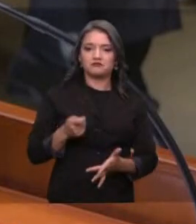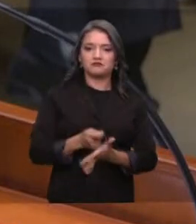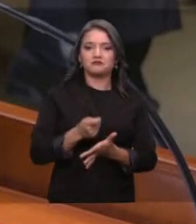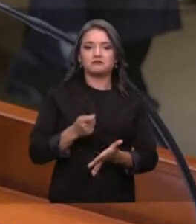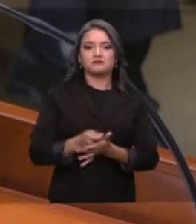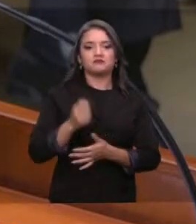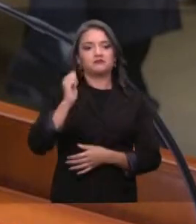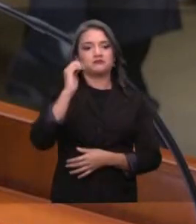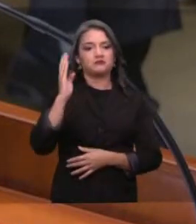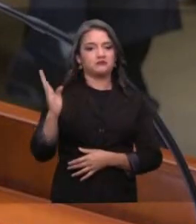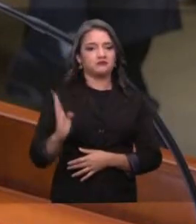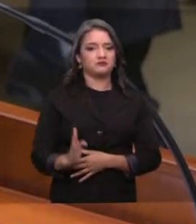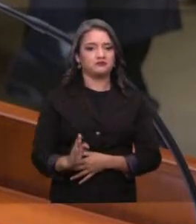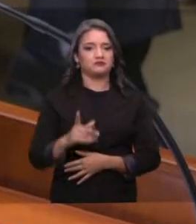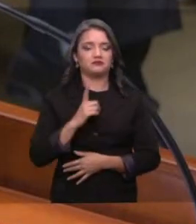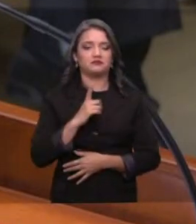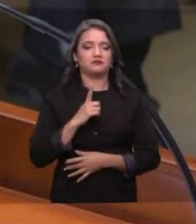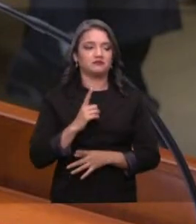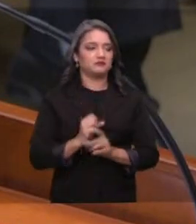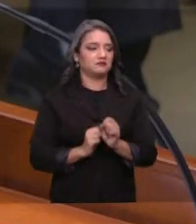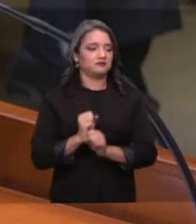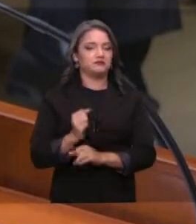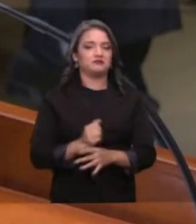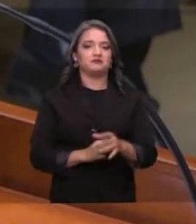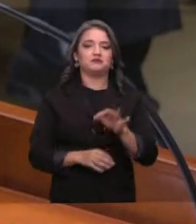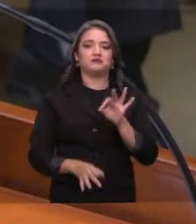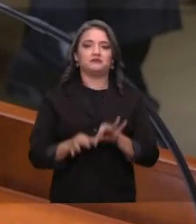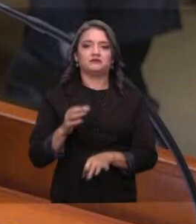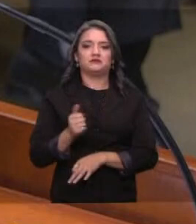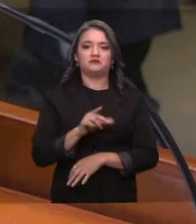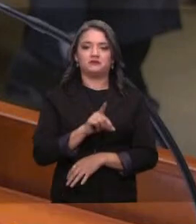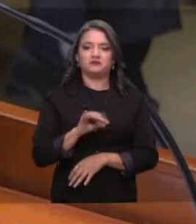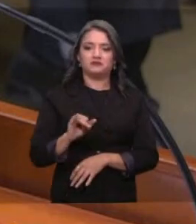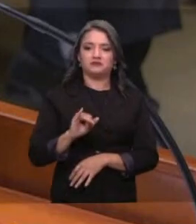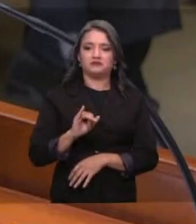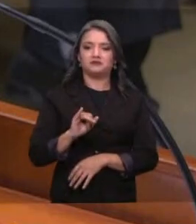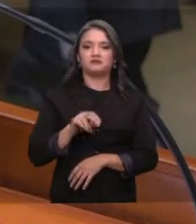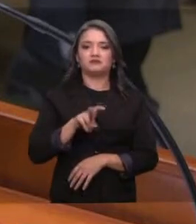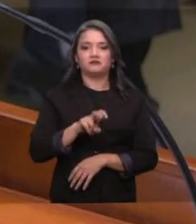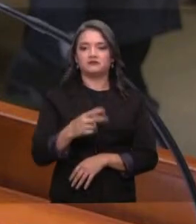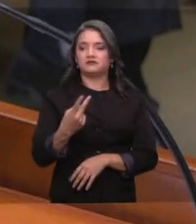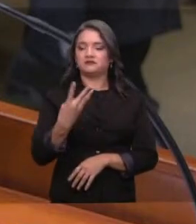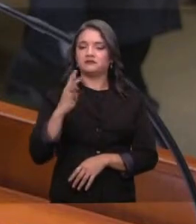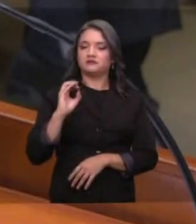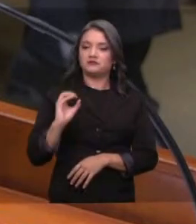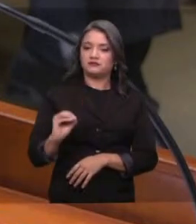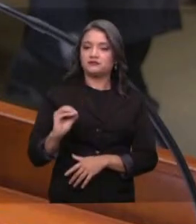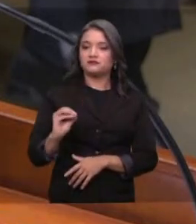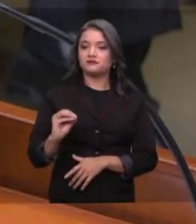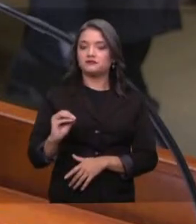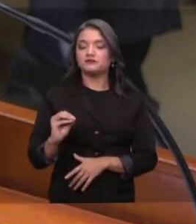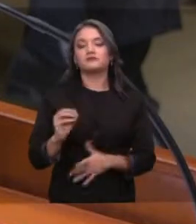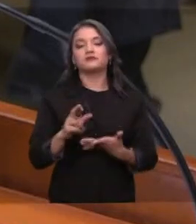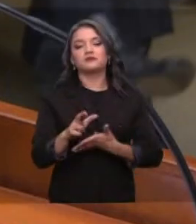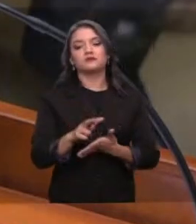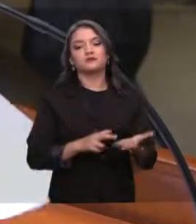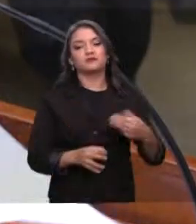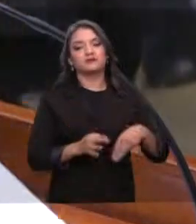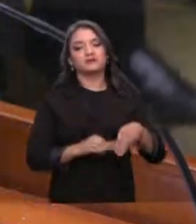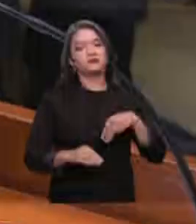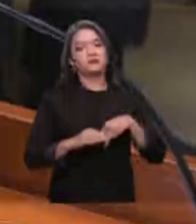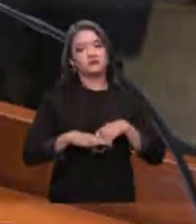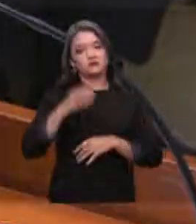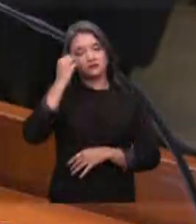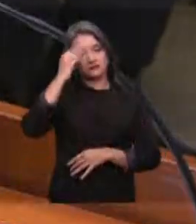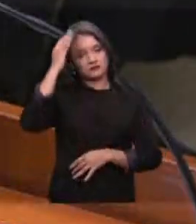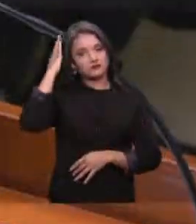no Brasil, pelo menos desde o julgamento da DI 5240, de relatoria de Sua Excelência o Ministro Luiz Fux, em agosto